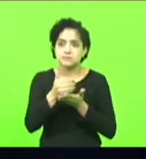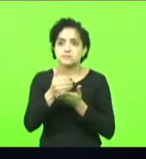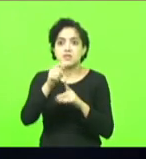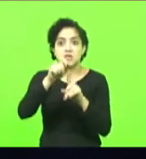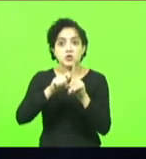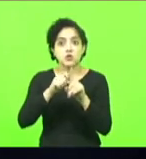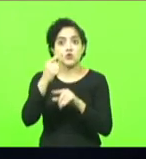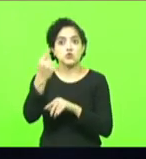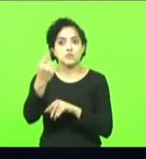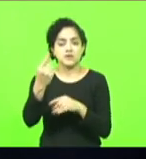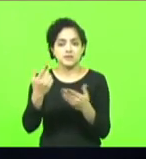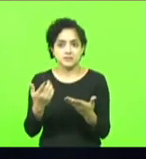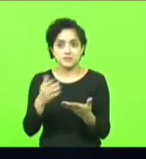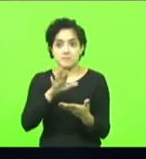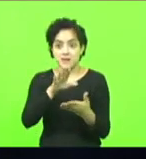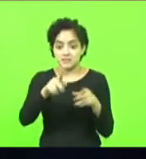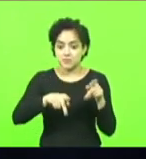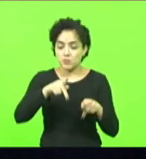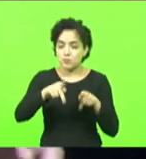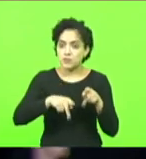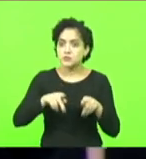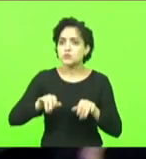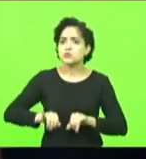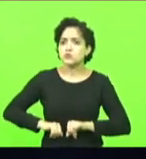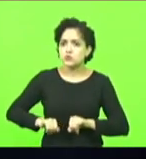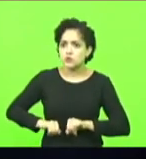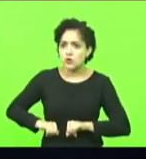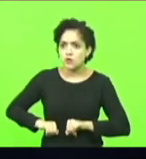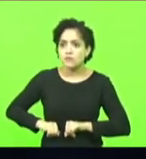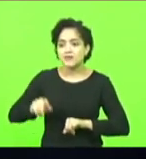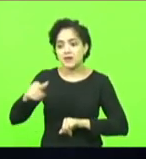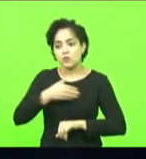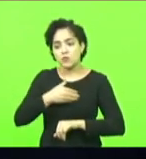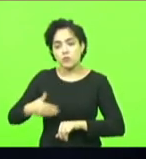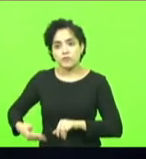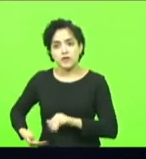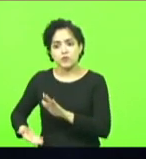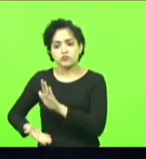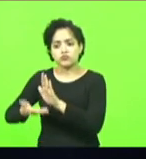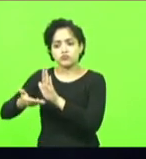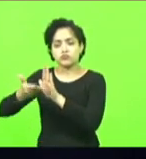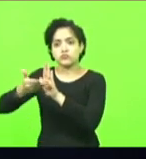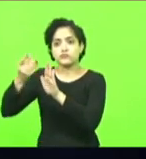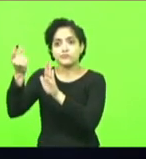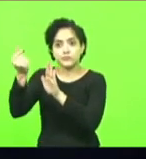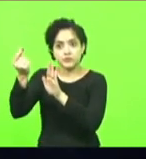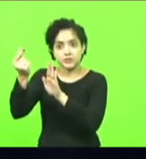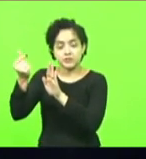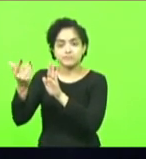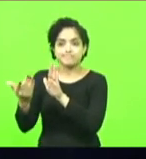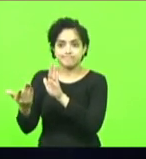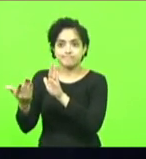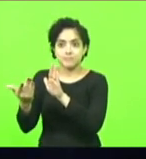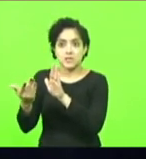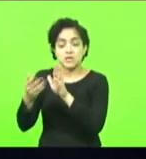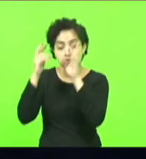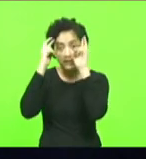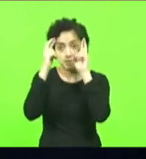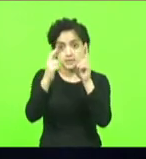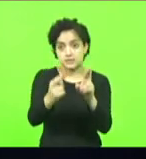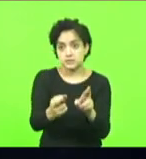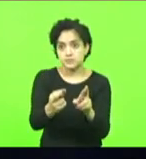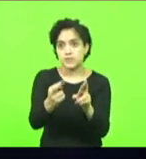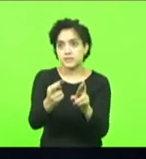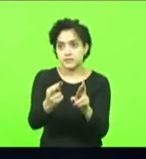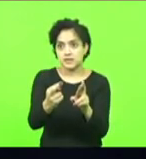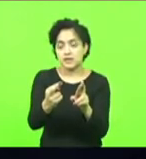Mas, enquanto o povo está sofrendo, o governo está com cofre cheio. Está com cofre cheio. Então, ele tem que respeitar o